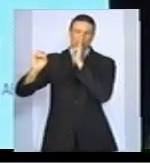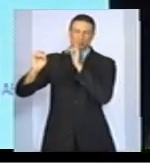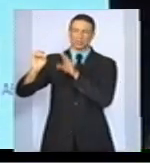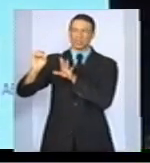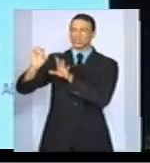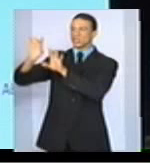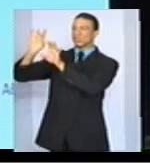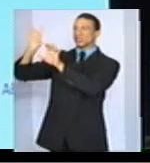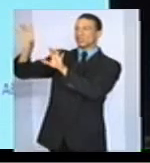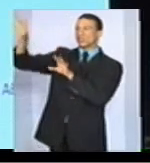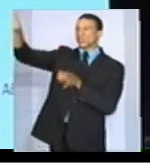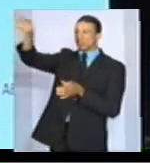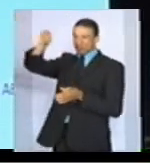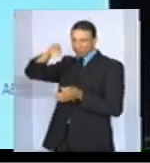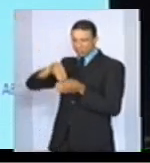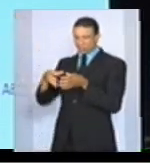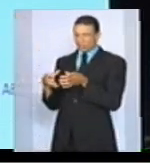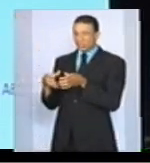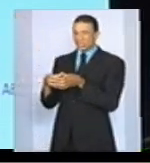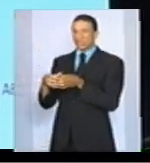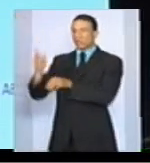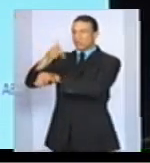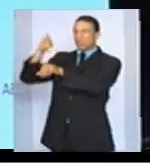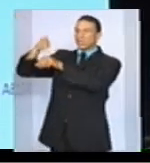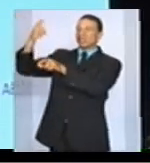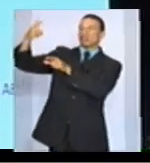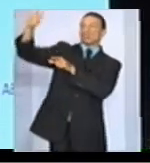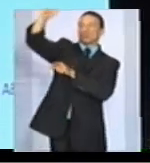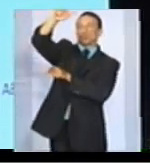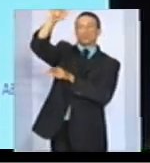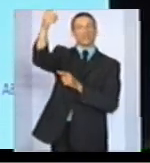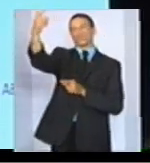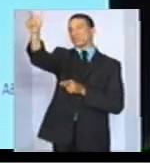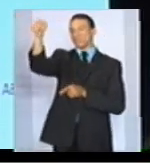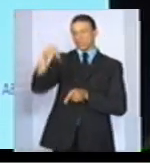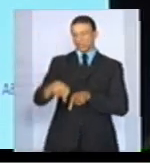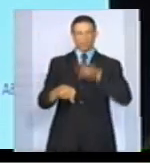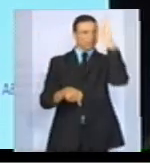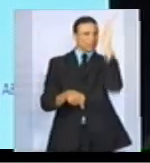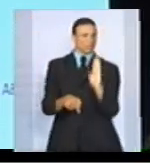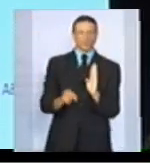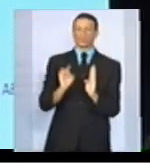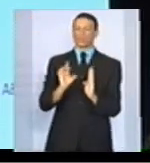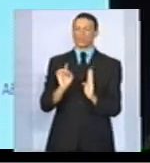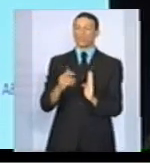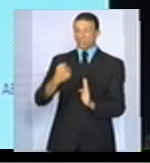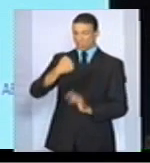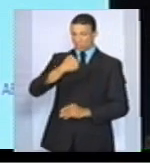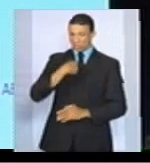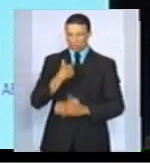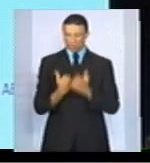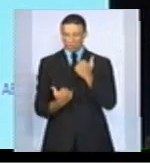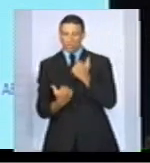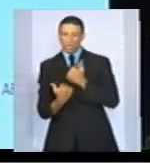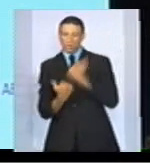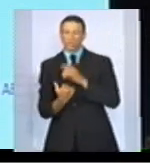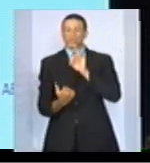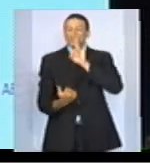distribuição Pan Regional ele não é um canal que passa em outro país então nós representamos os canais internacionais